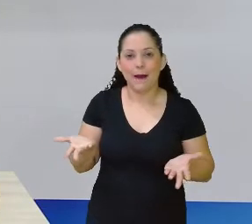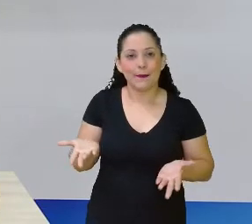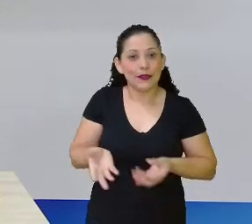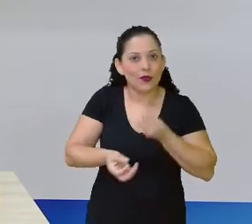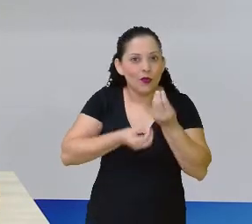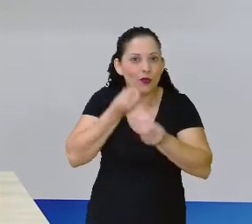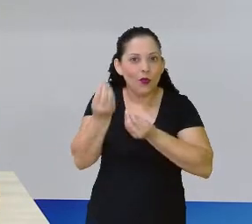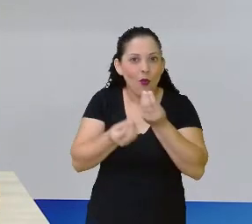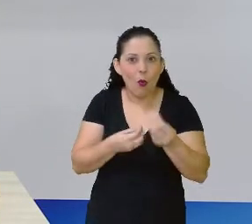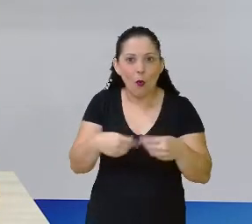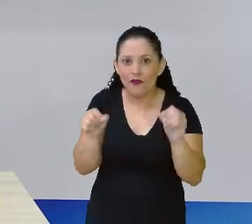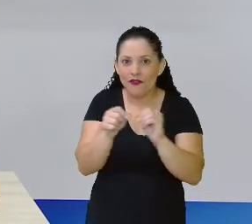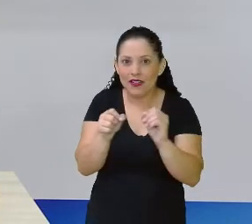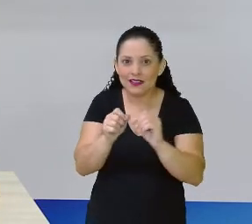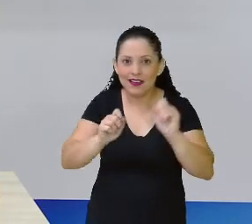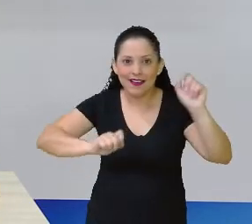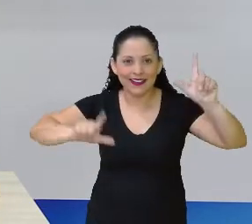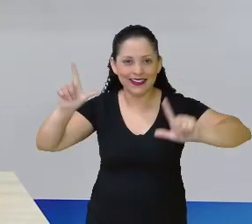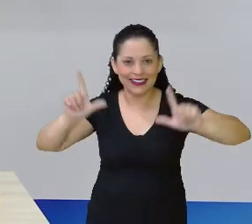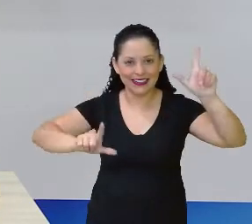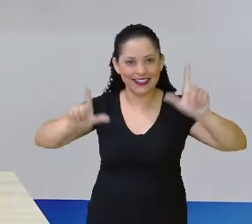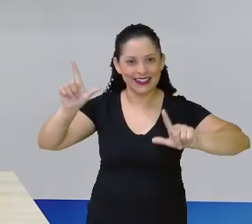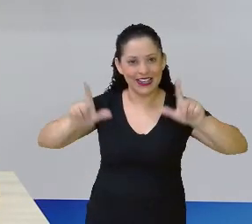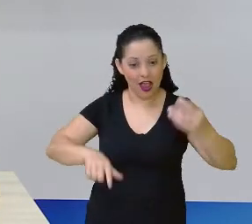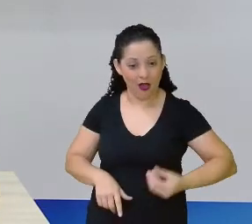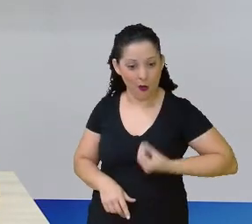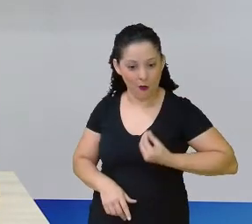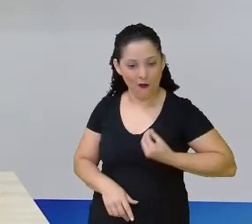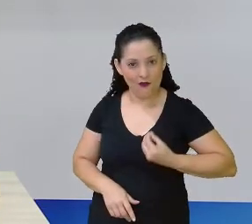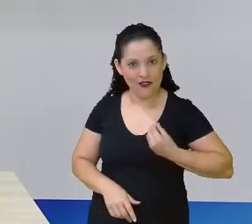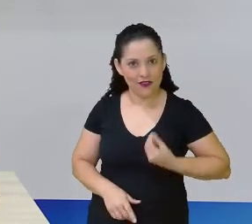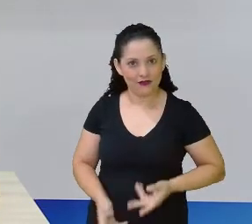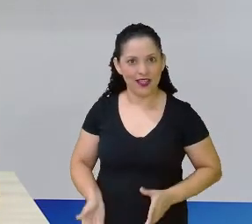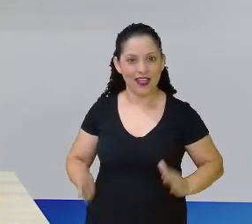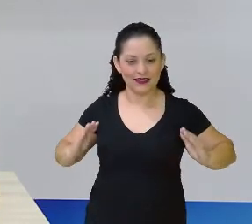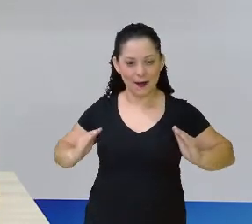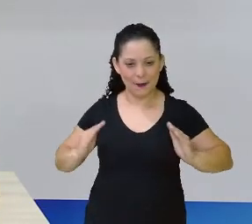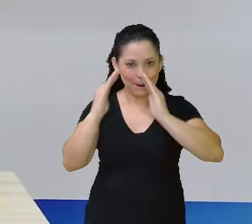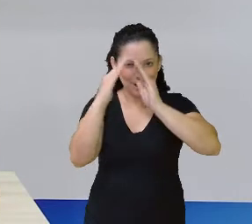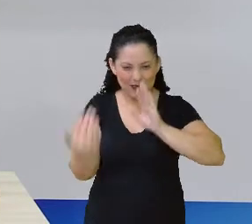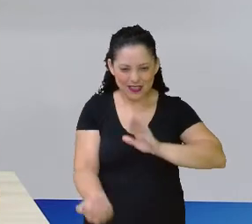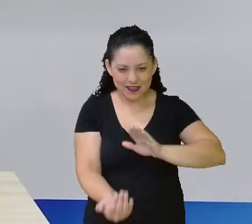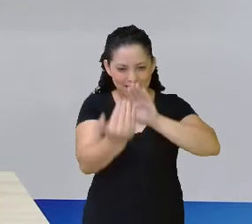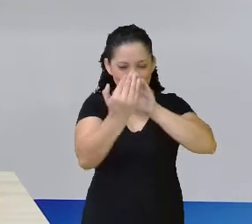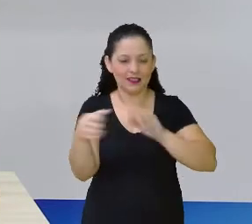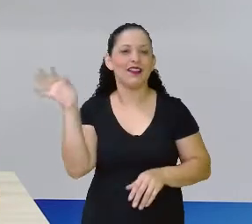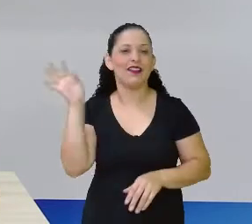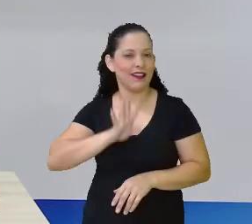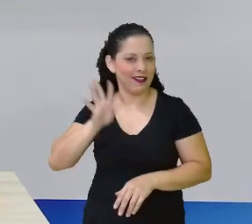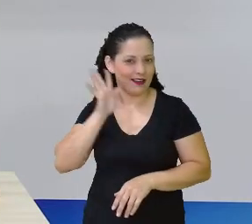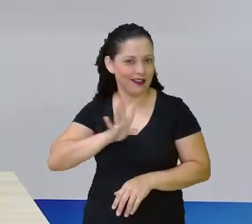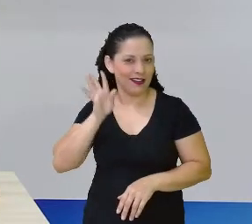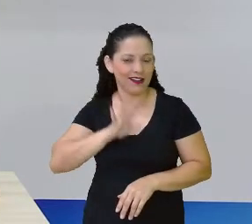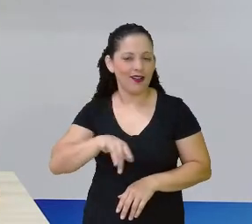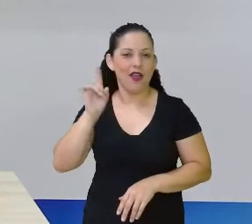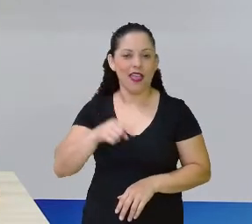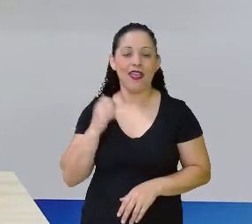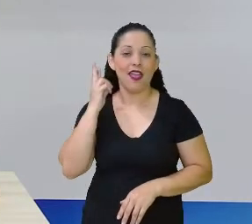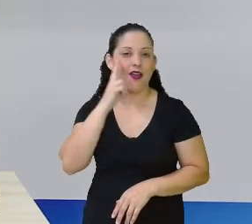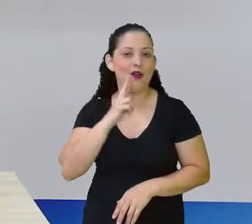vai fazer ao vivo essa pirâmide. Meu Deus, vai ficar massa. Vai ficar massa. Olha que rosinha